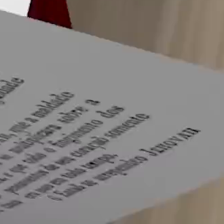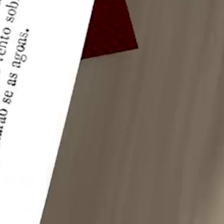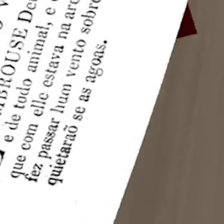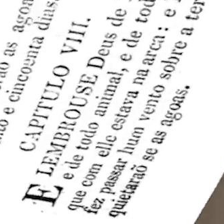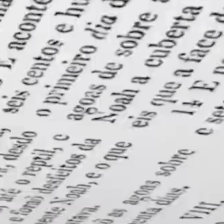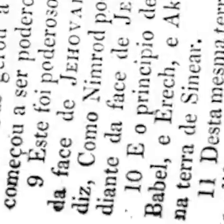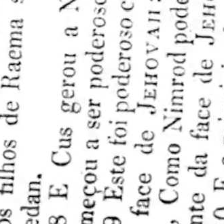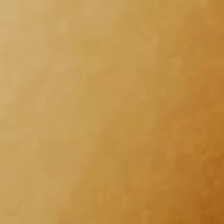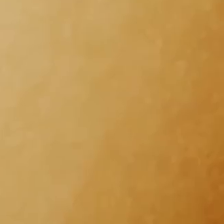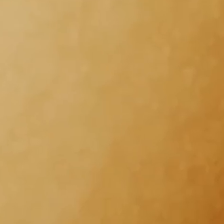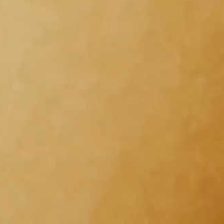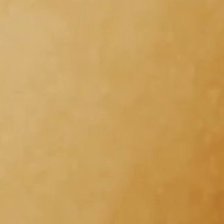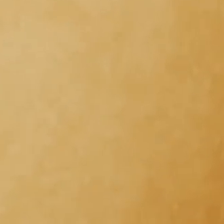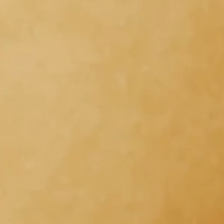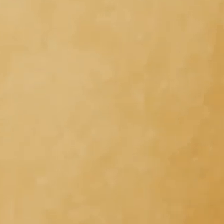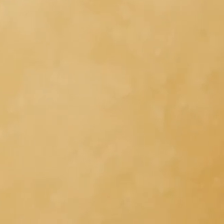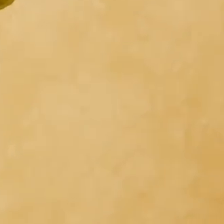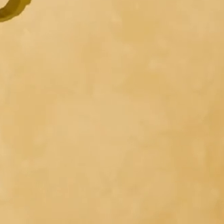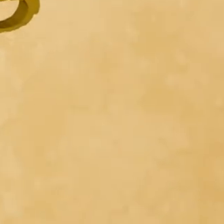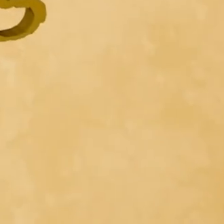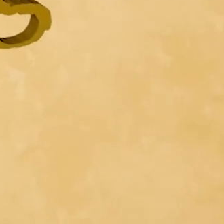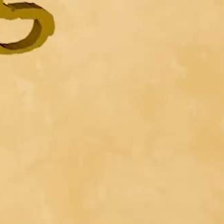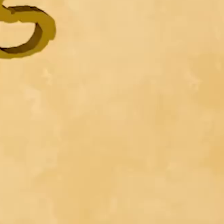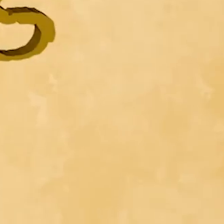TV Web Manaim apresenta